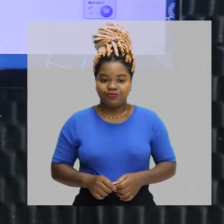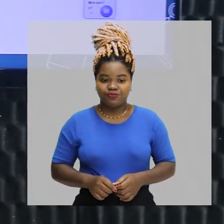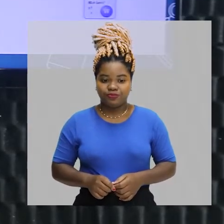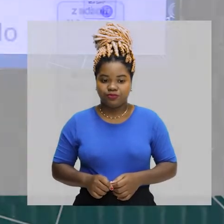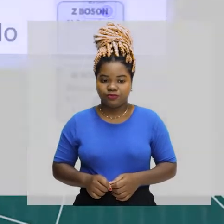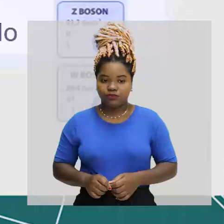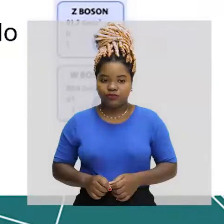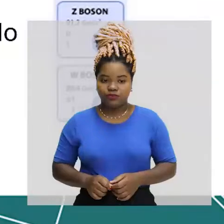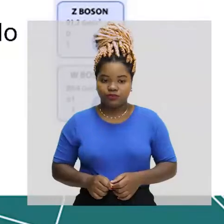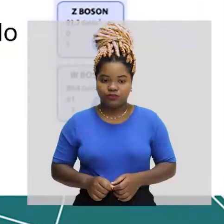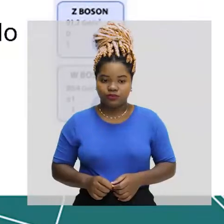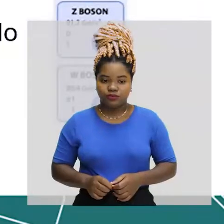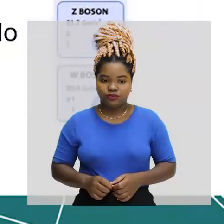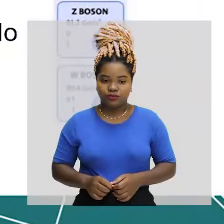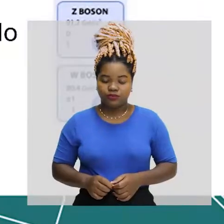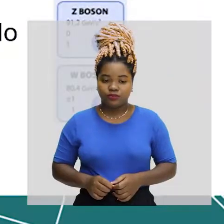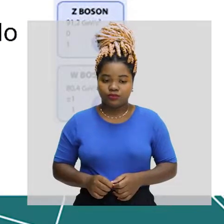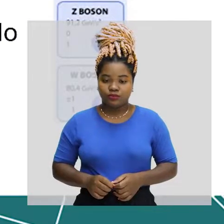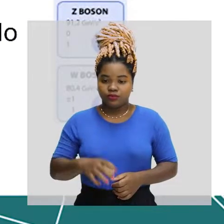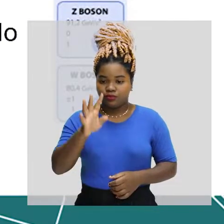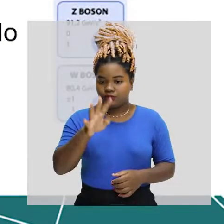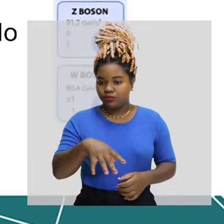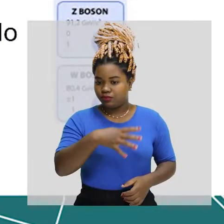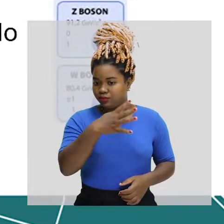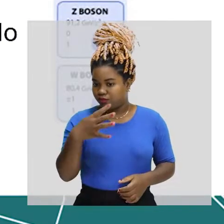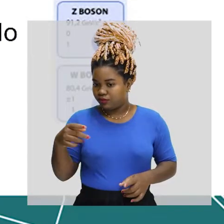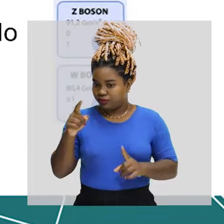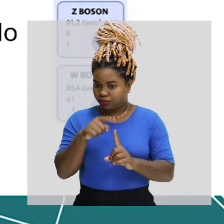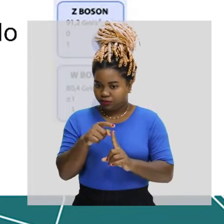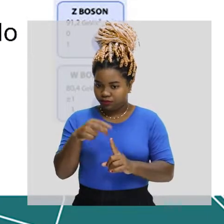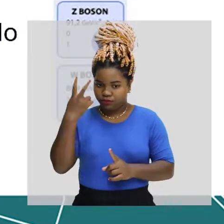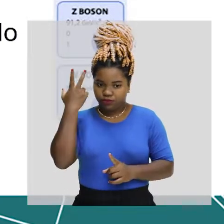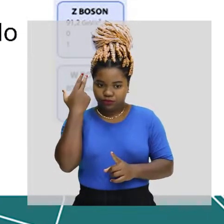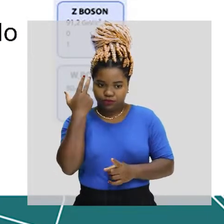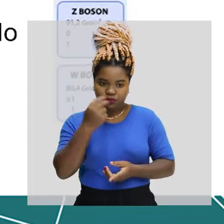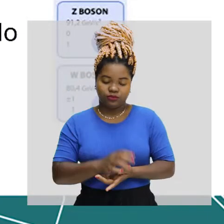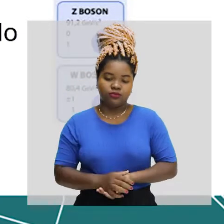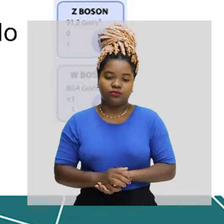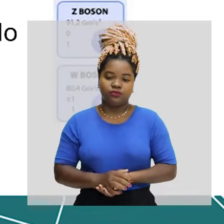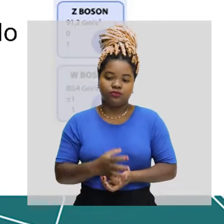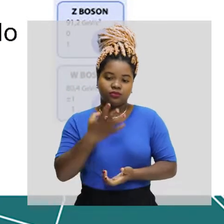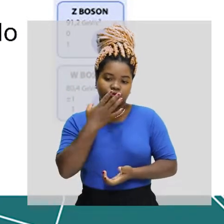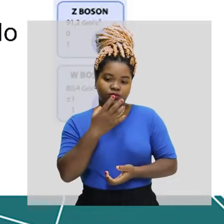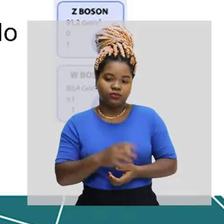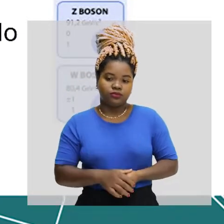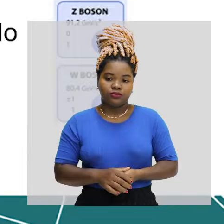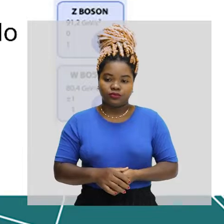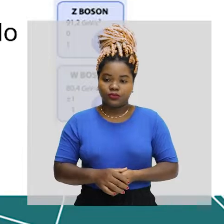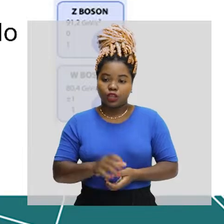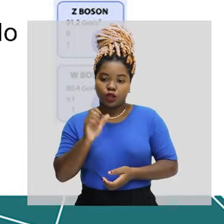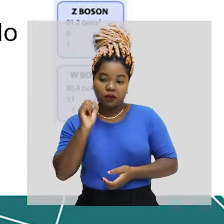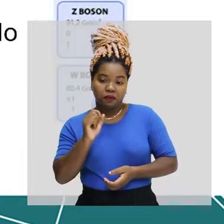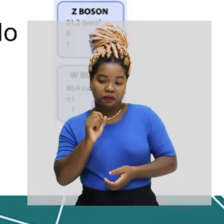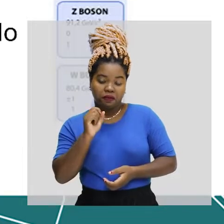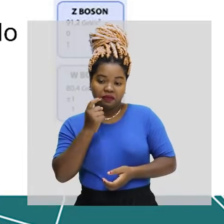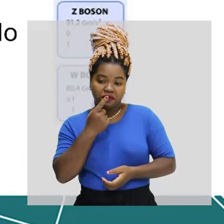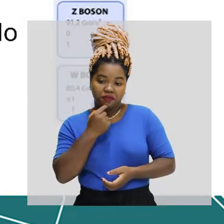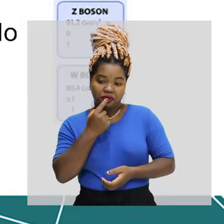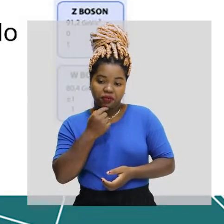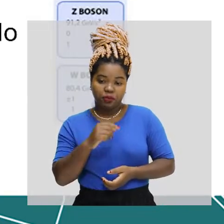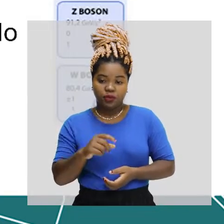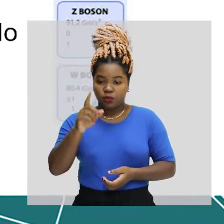Bom, então na tabela do modelo padrão, certo? Nas cores vermelho e amarelo,